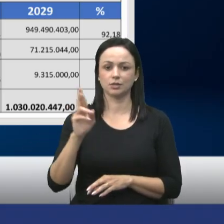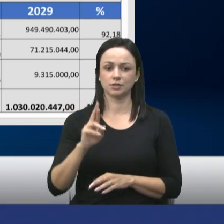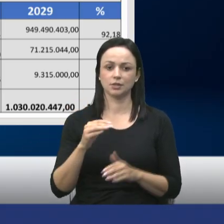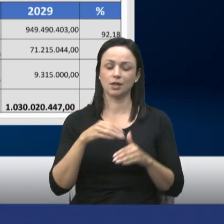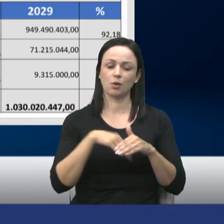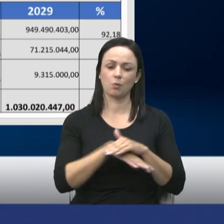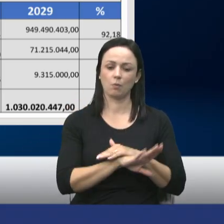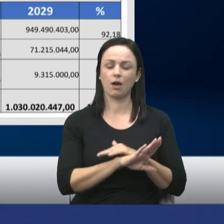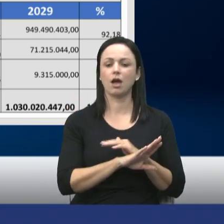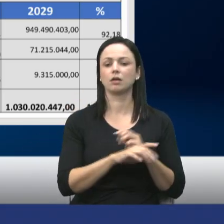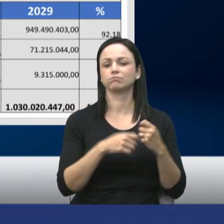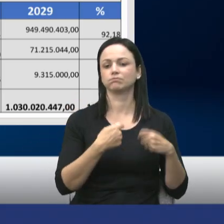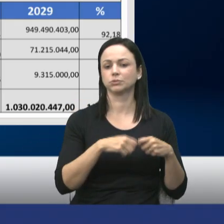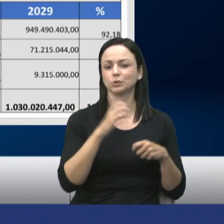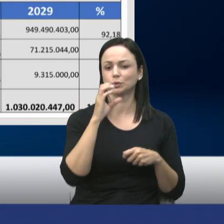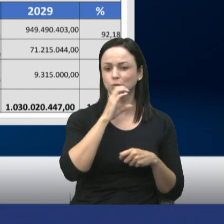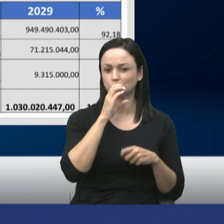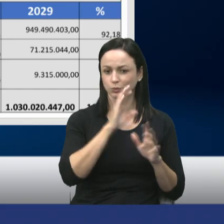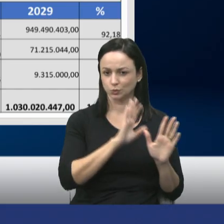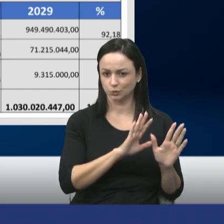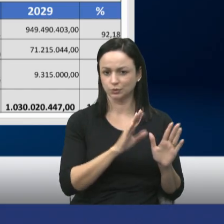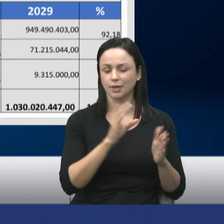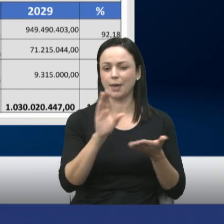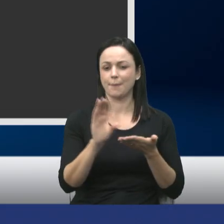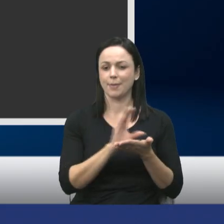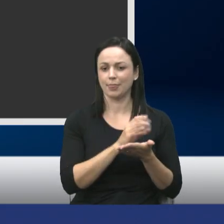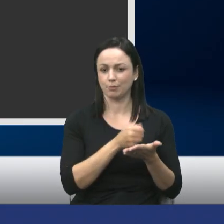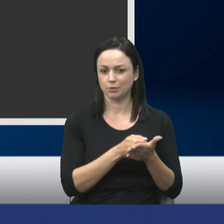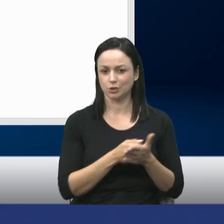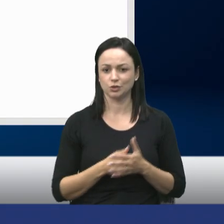de contingência e emendas impositivas.